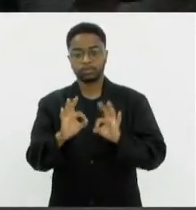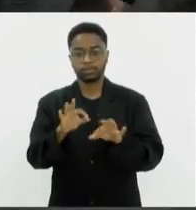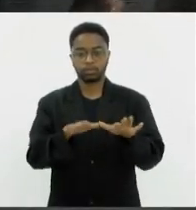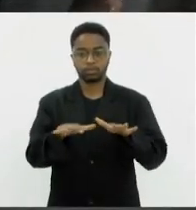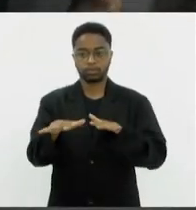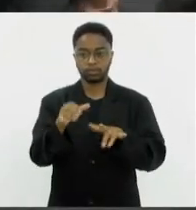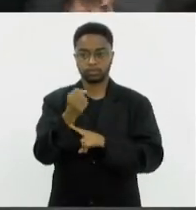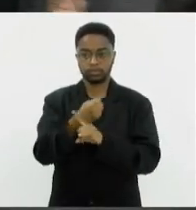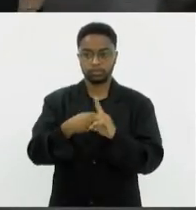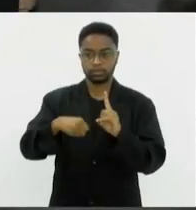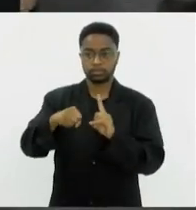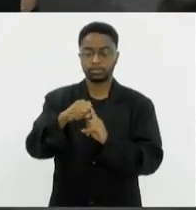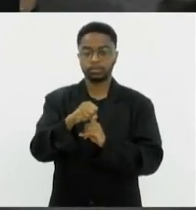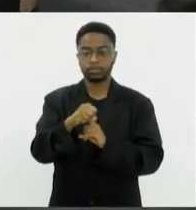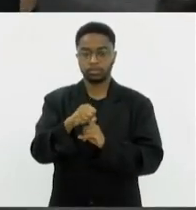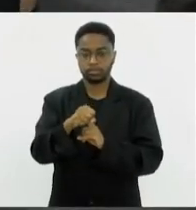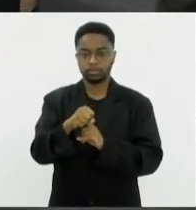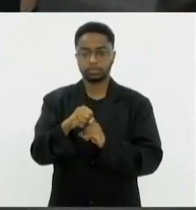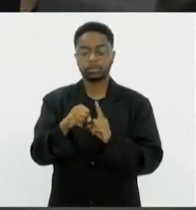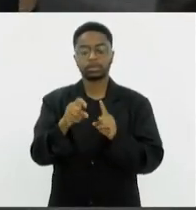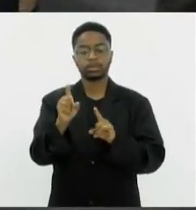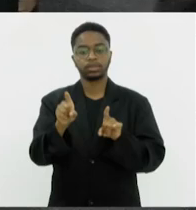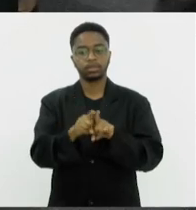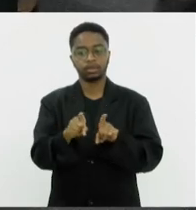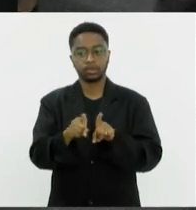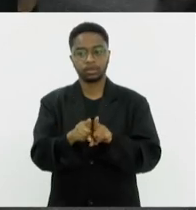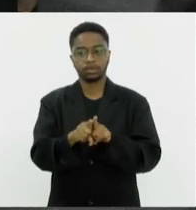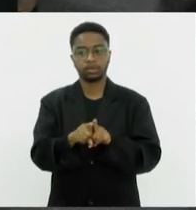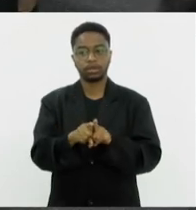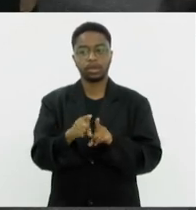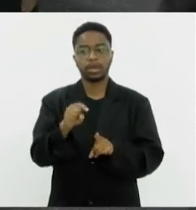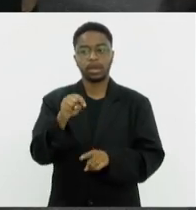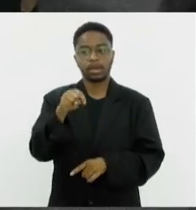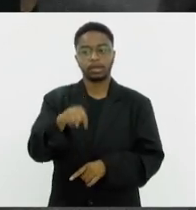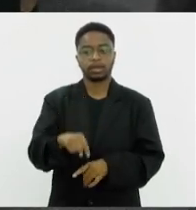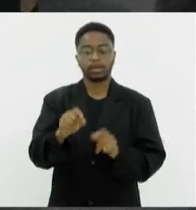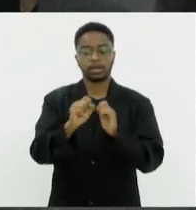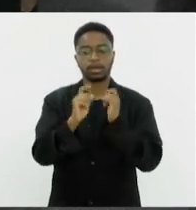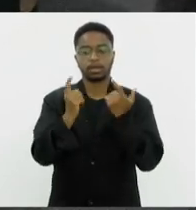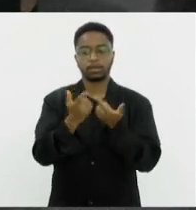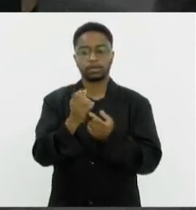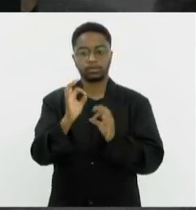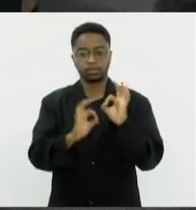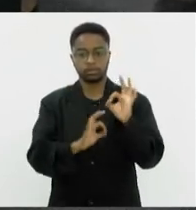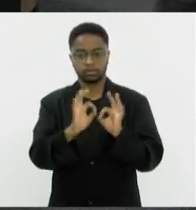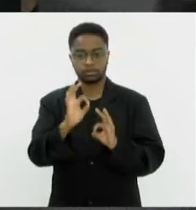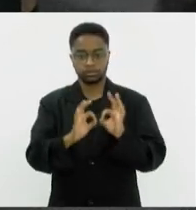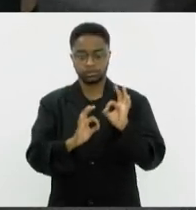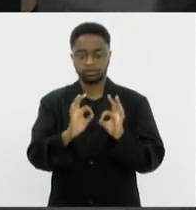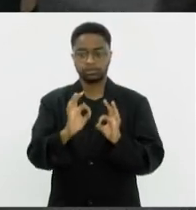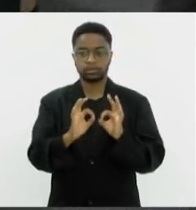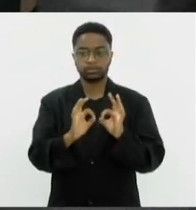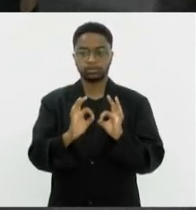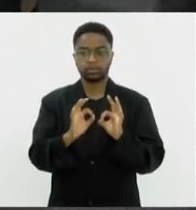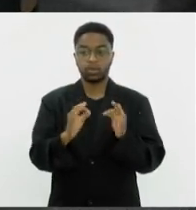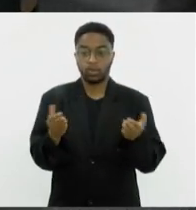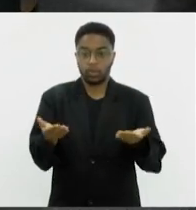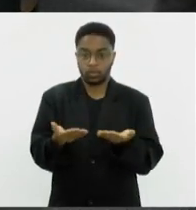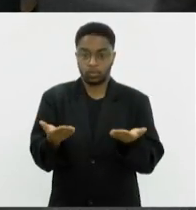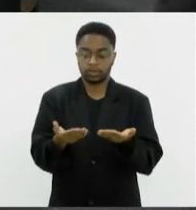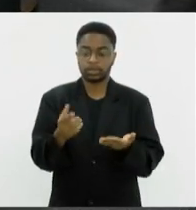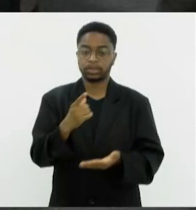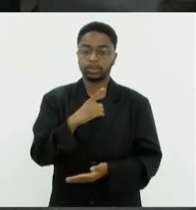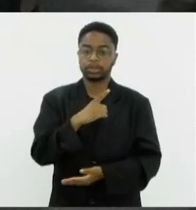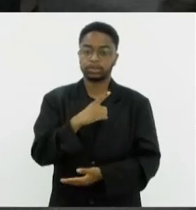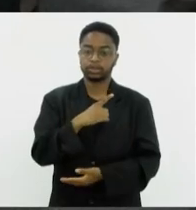movimentos sociais, consolidadas pela uma casa legislativa, como a Assembleia Legislativa, que hoje ainda tem